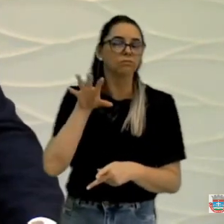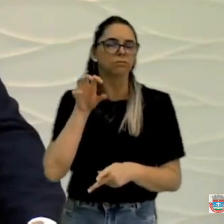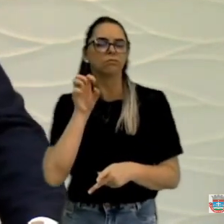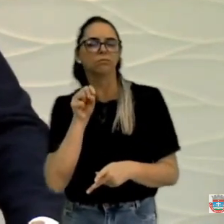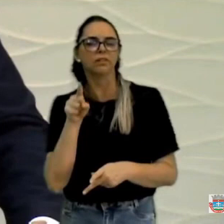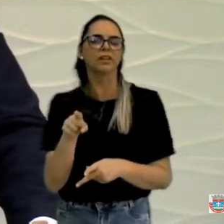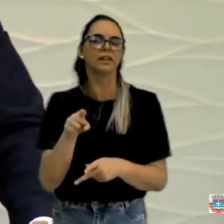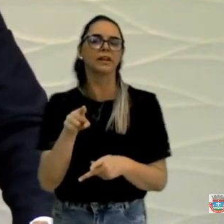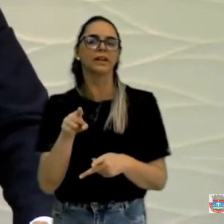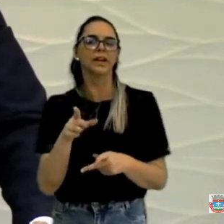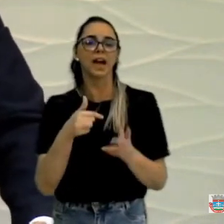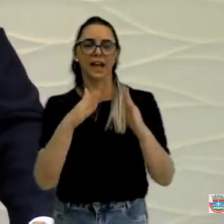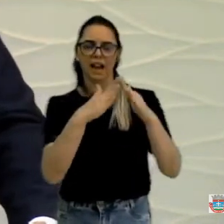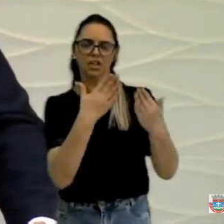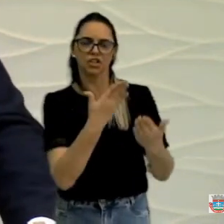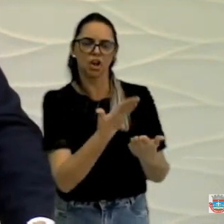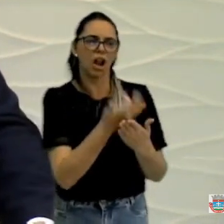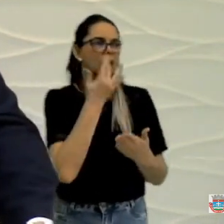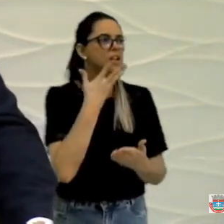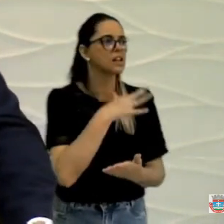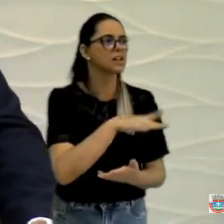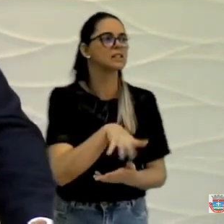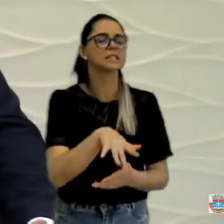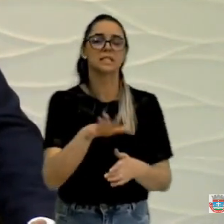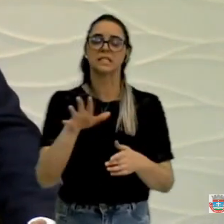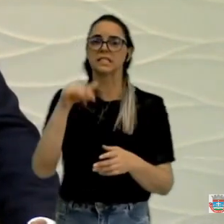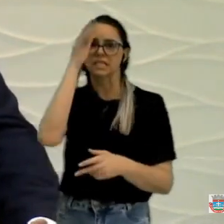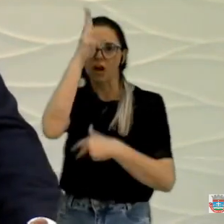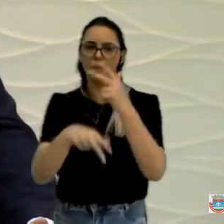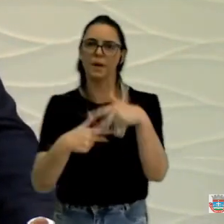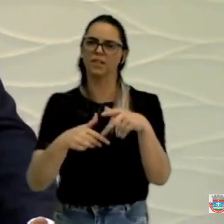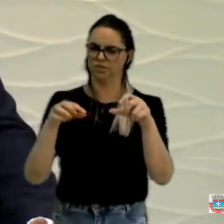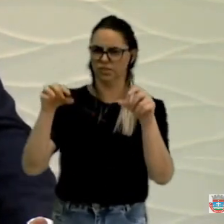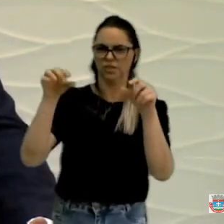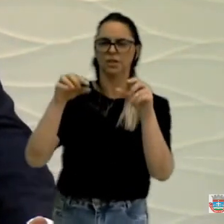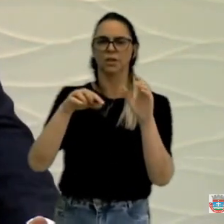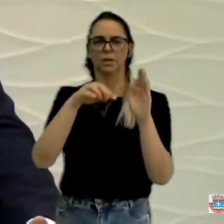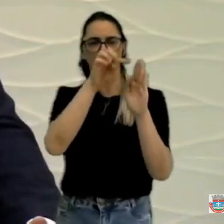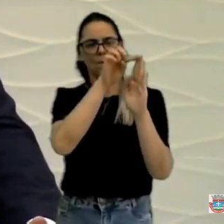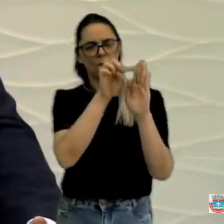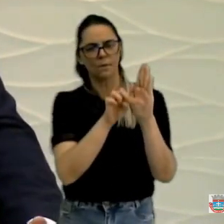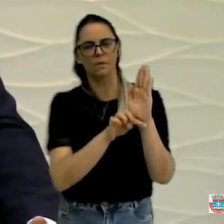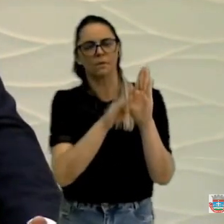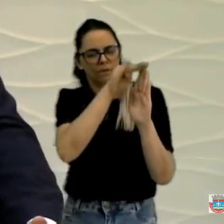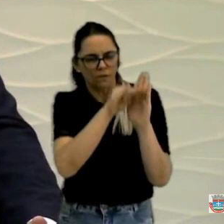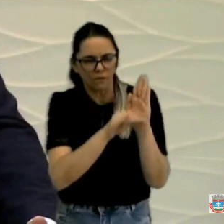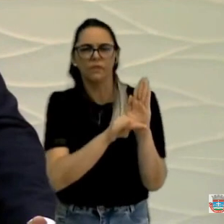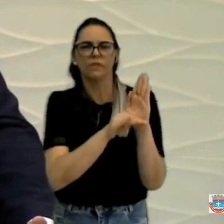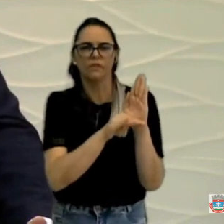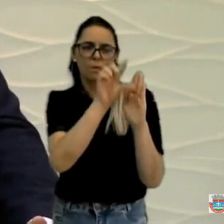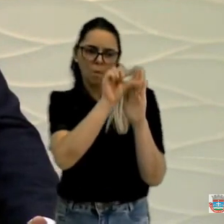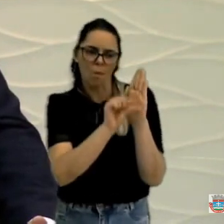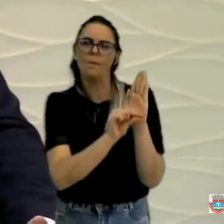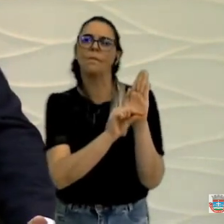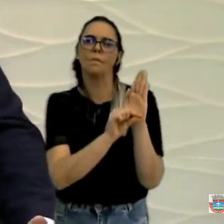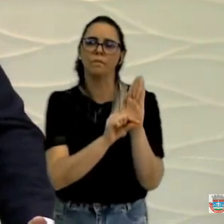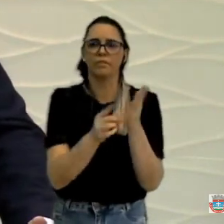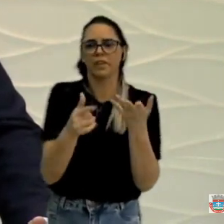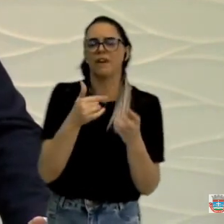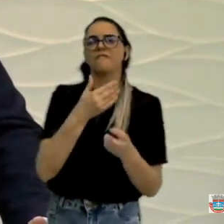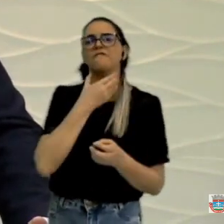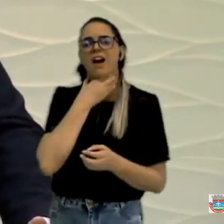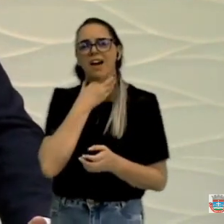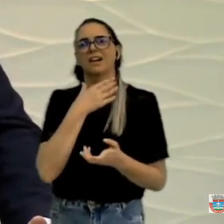nossas creches. A São Bento está lá embaixo na questão de vagas de creches para as nossas crianças. Nós tivemos aqui no ano